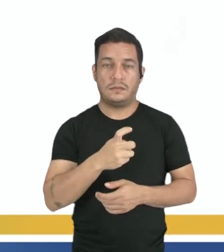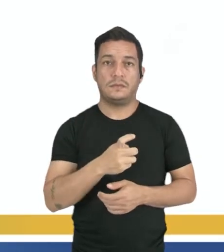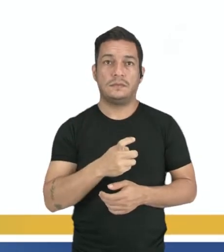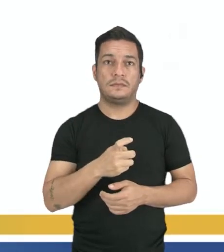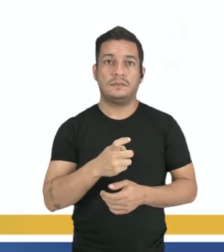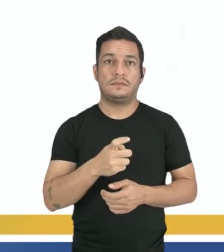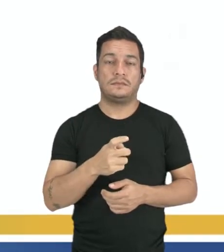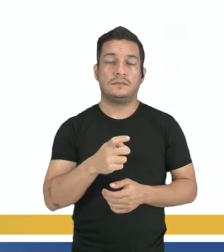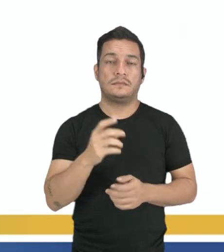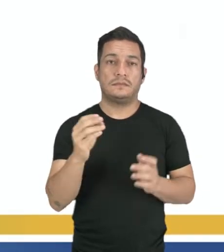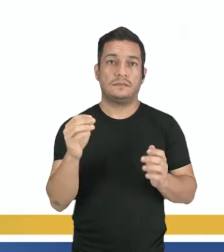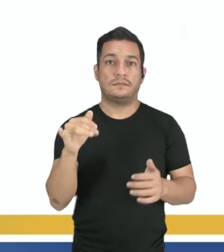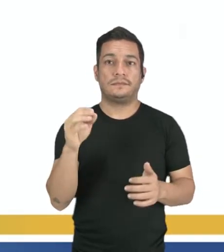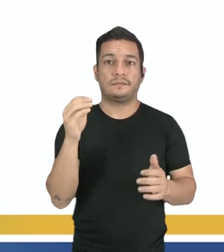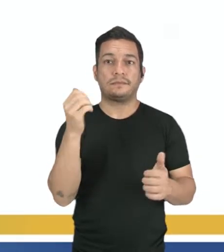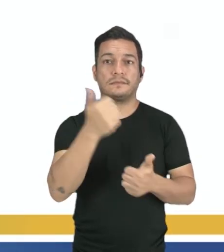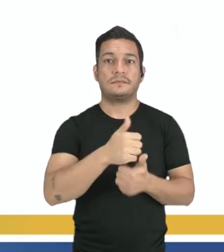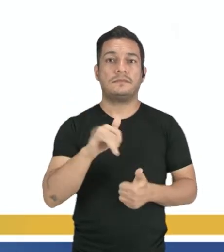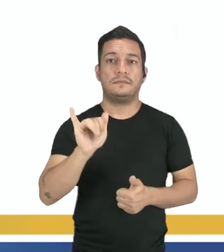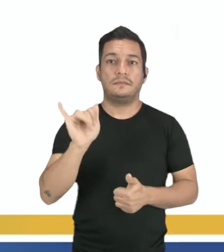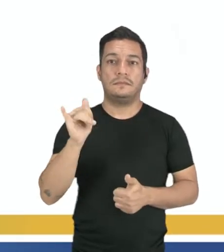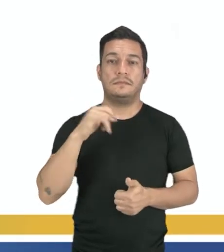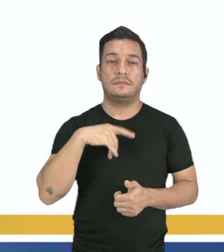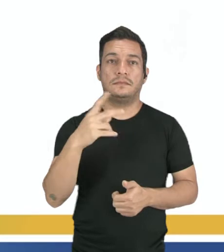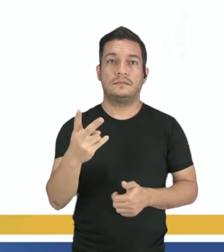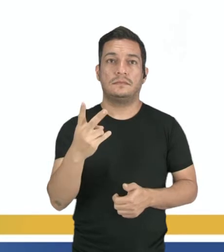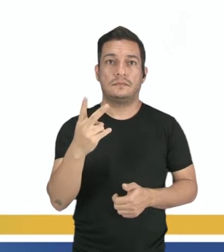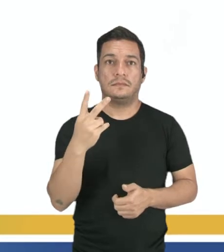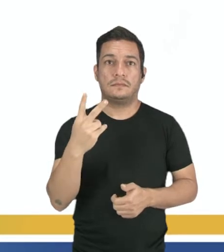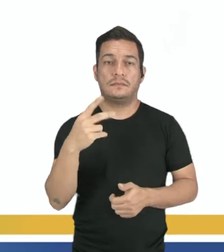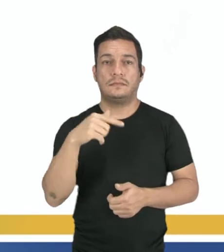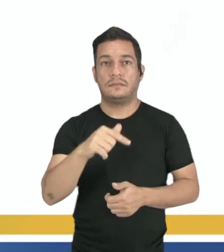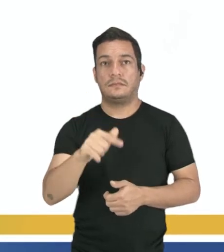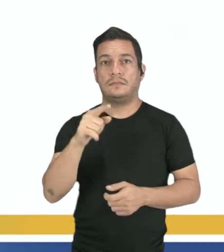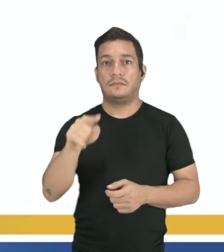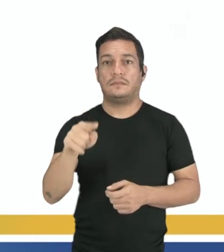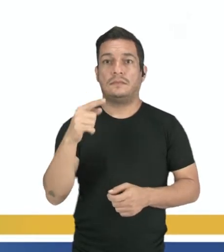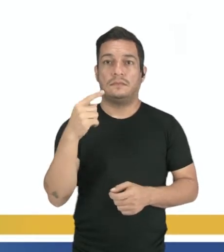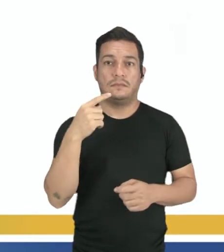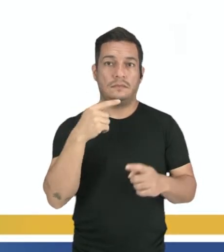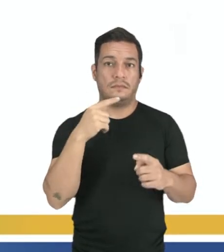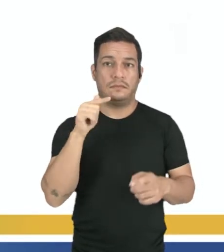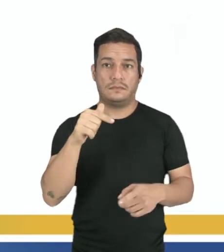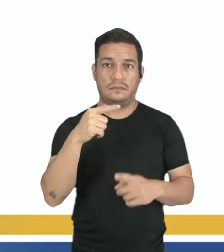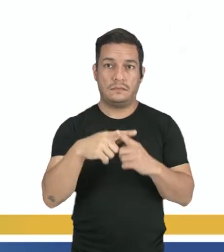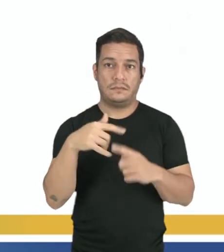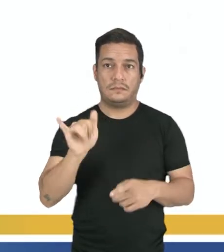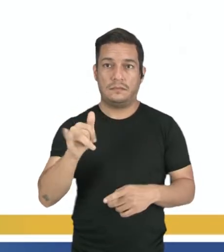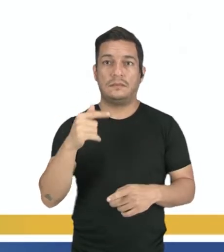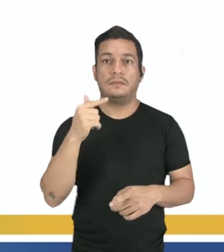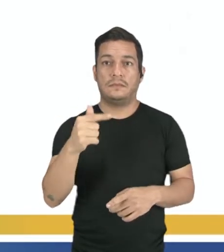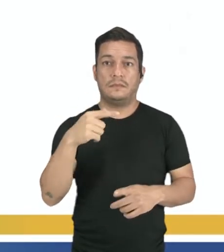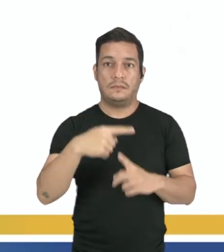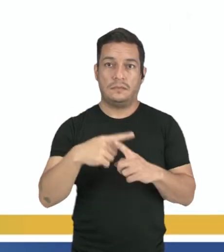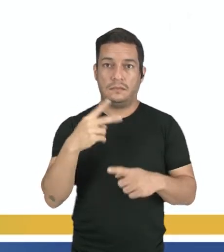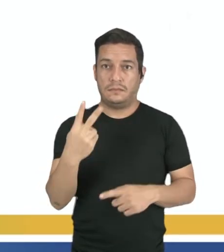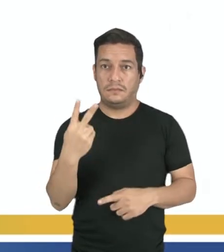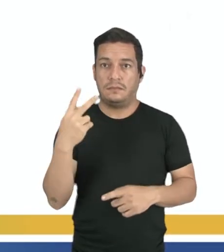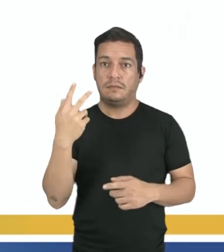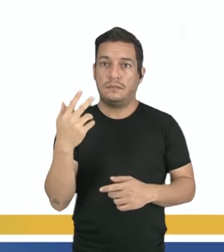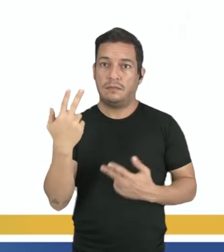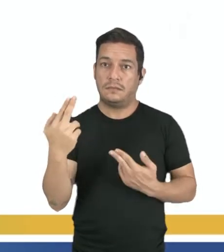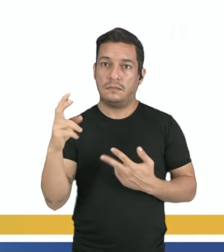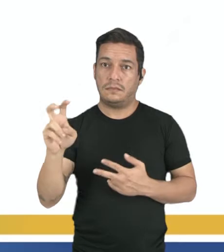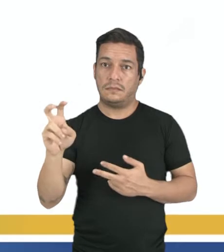no lugar de y colocaremos o número 2. Então, vai ficar 7 vezes y, então vai ficar 7 vezes 2, igual a